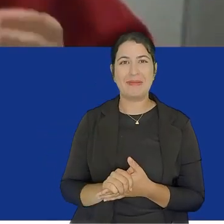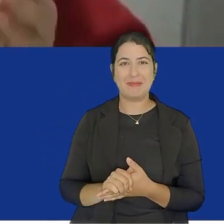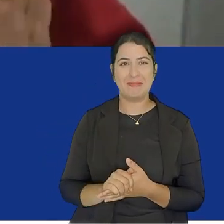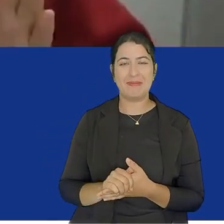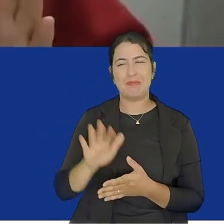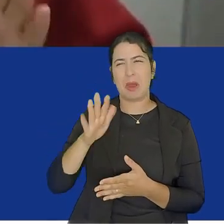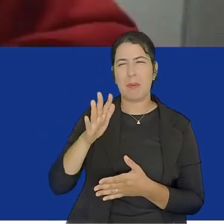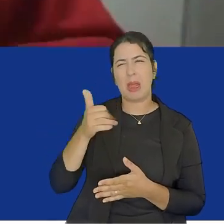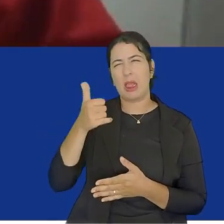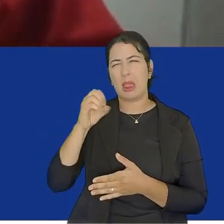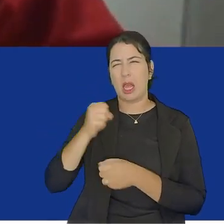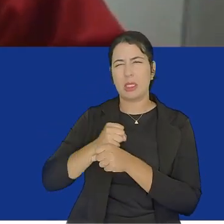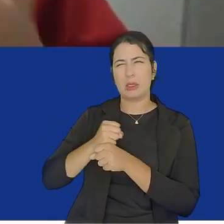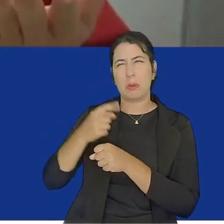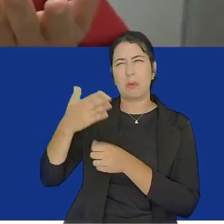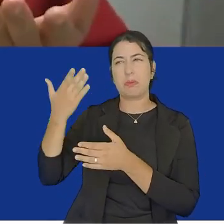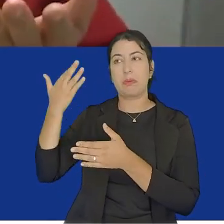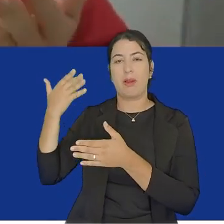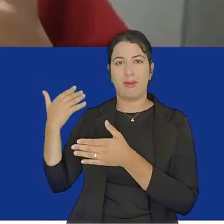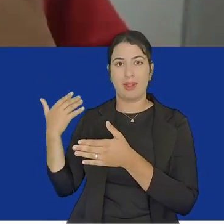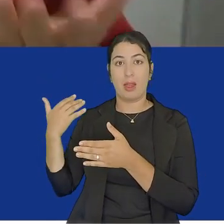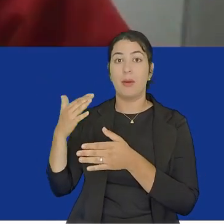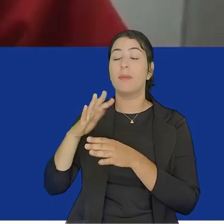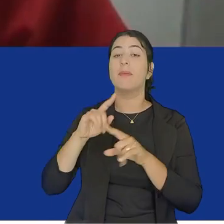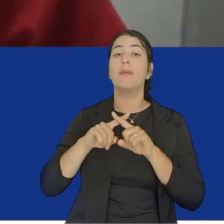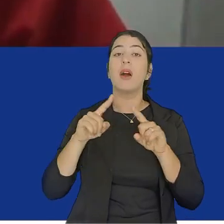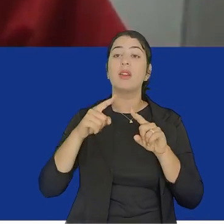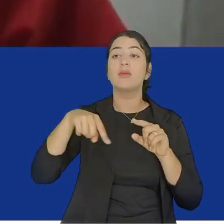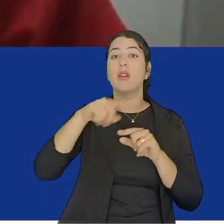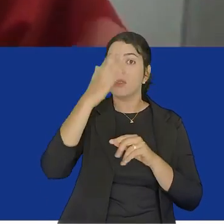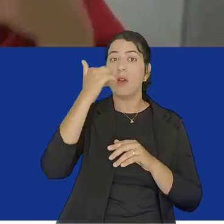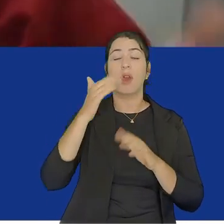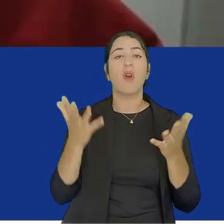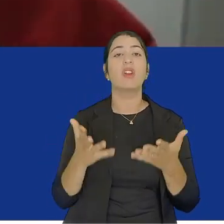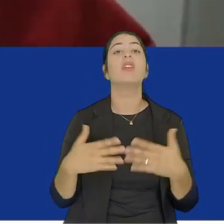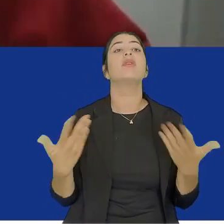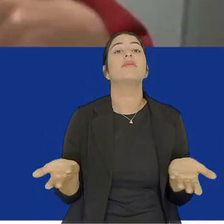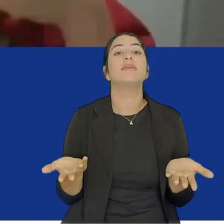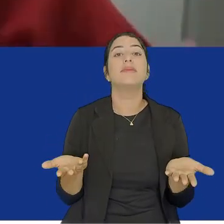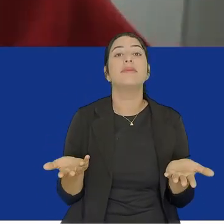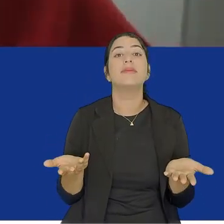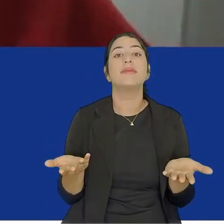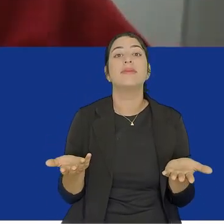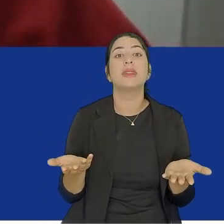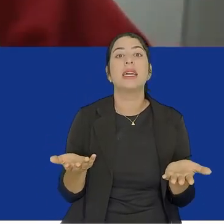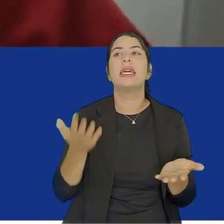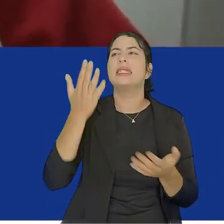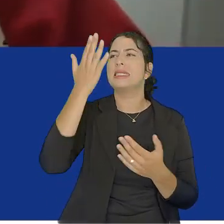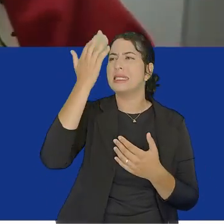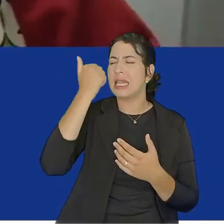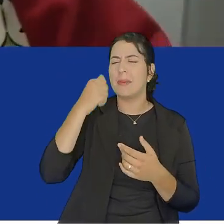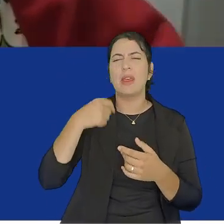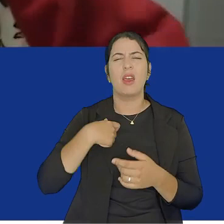né? Só que agora a gente está assim, tá, vou fazer o que com isso? Tá, já sei que eu sou mal-humorada, já sei